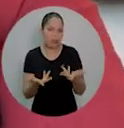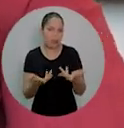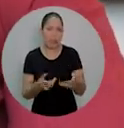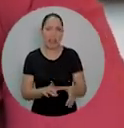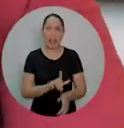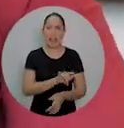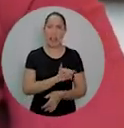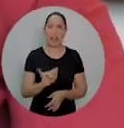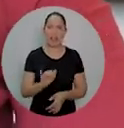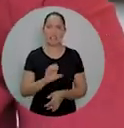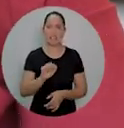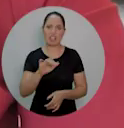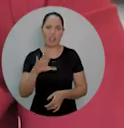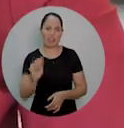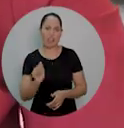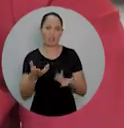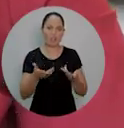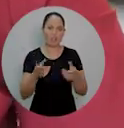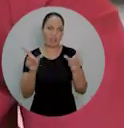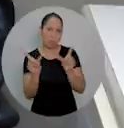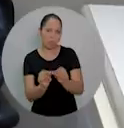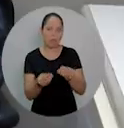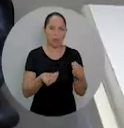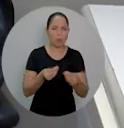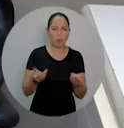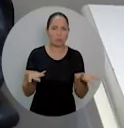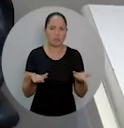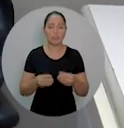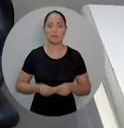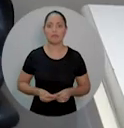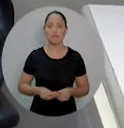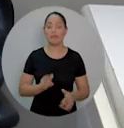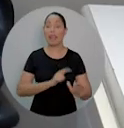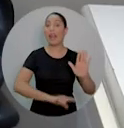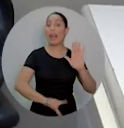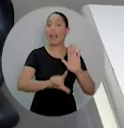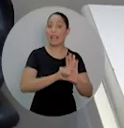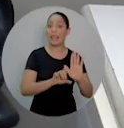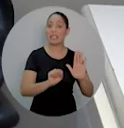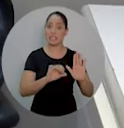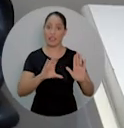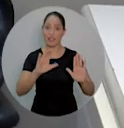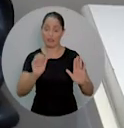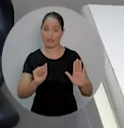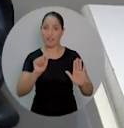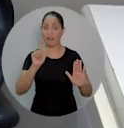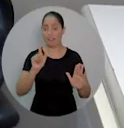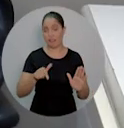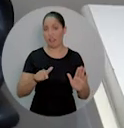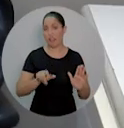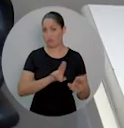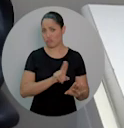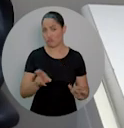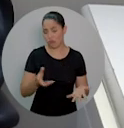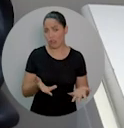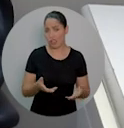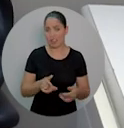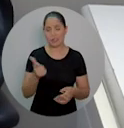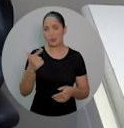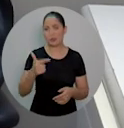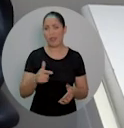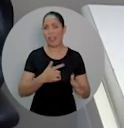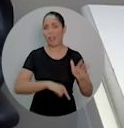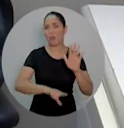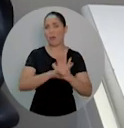que ela ficou mais estrita ou não necessariamente? Não, a legislação seca, a lei seca, denominada lei seca, não é